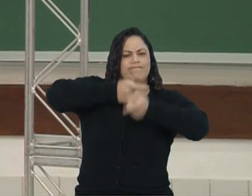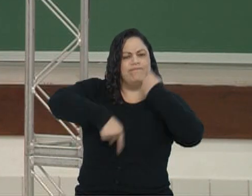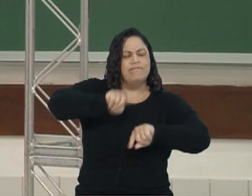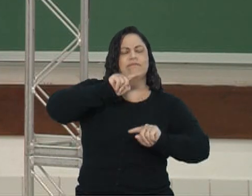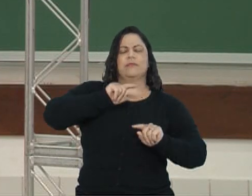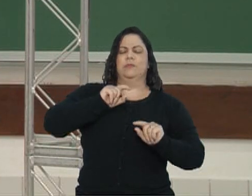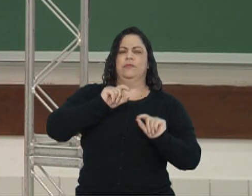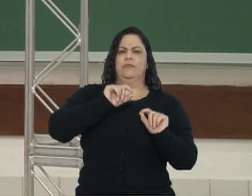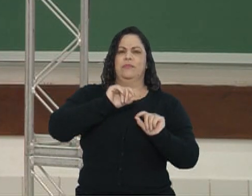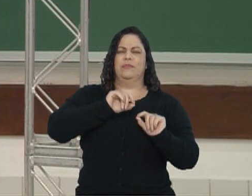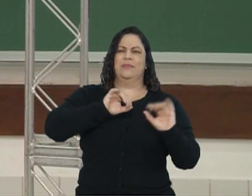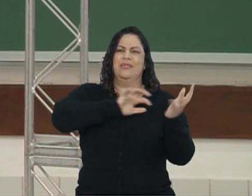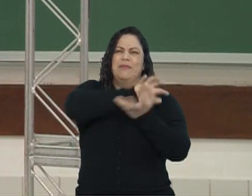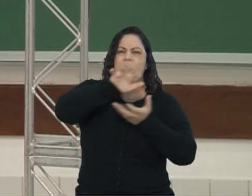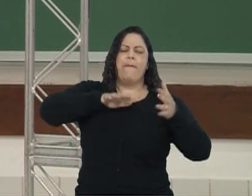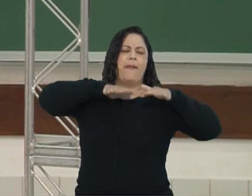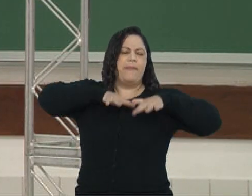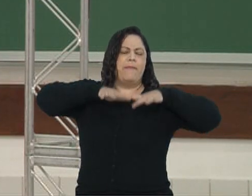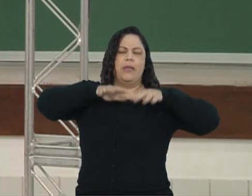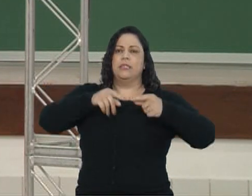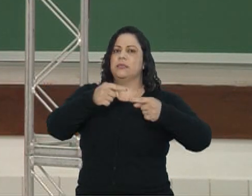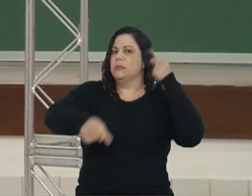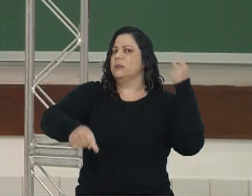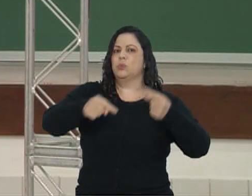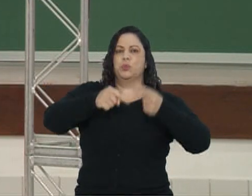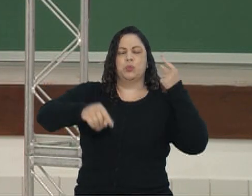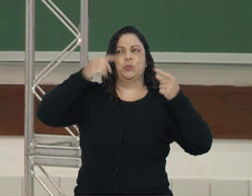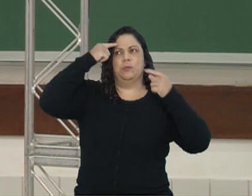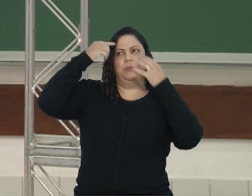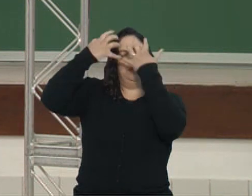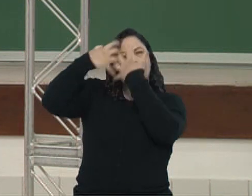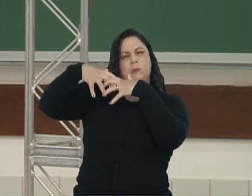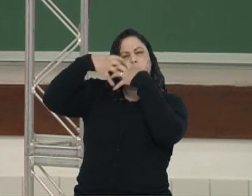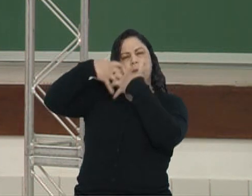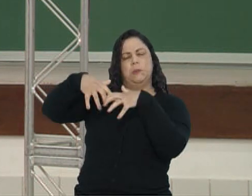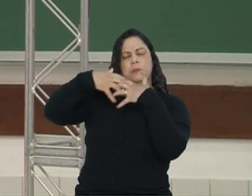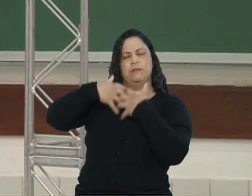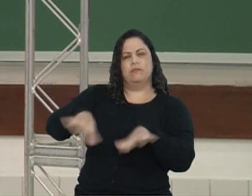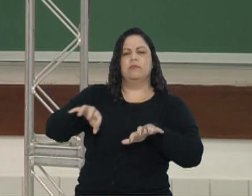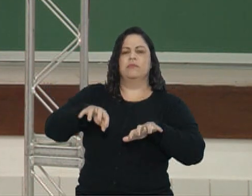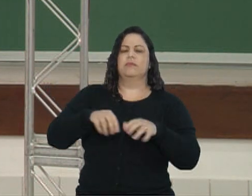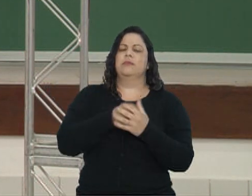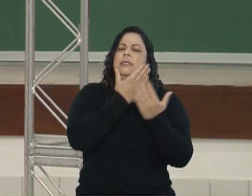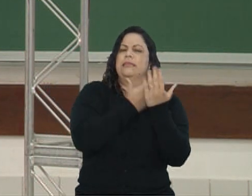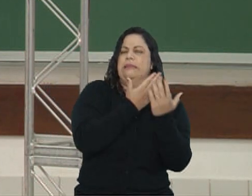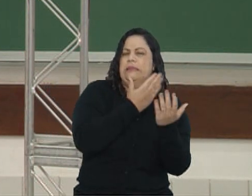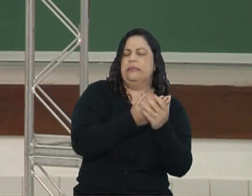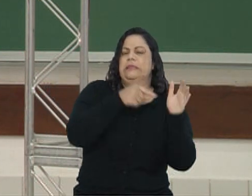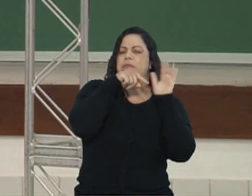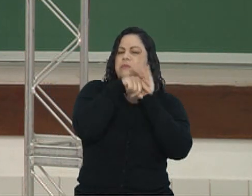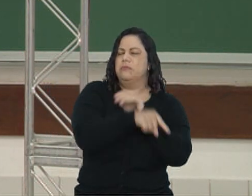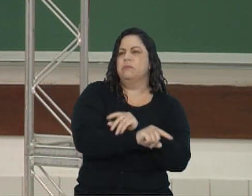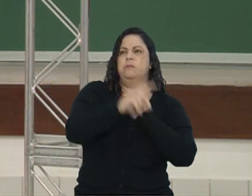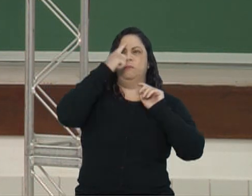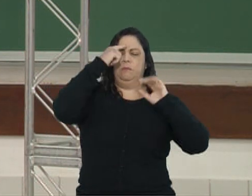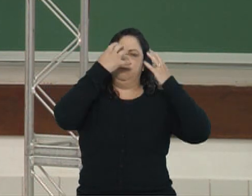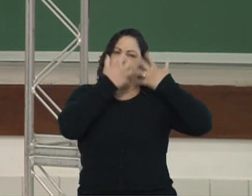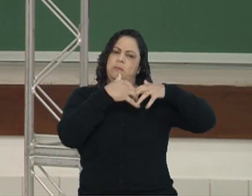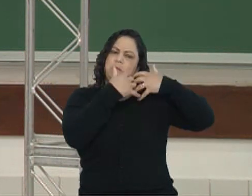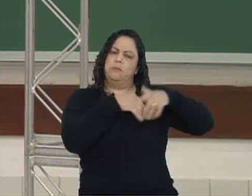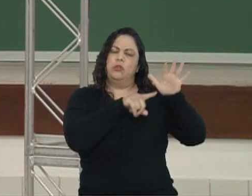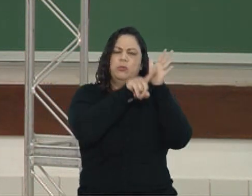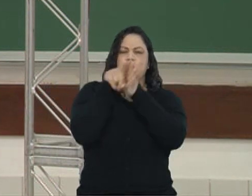a ideia de uma certa intelectualização das massas, são contra as ideias do uso de uma ciência